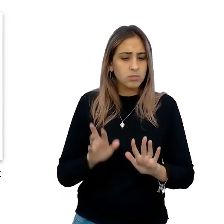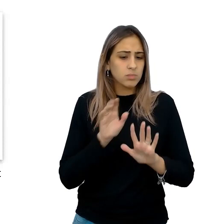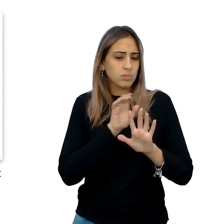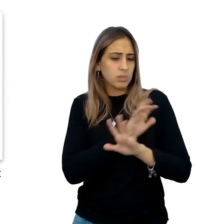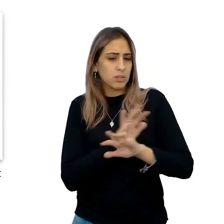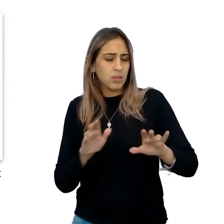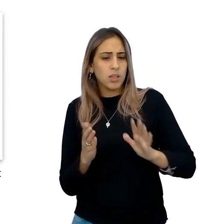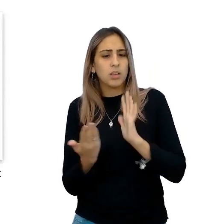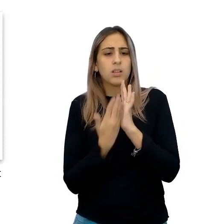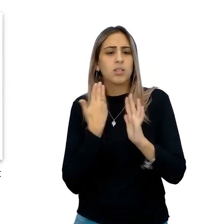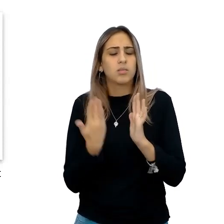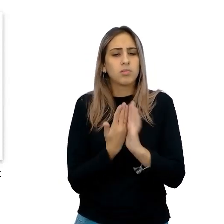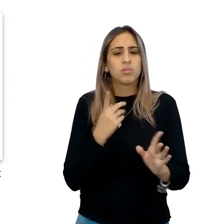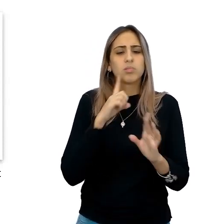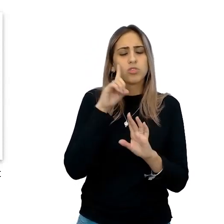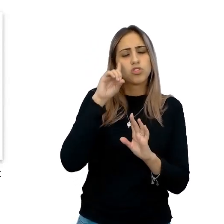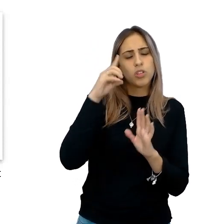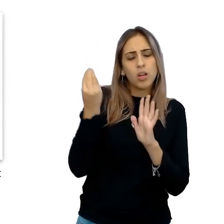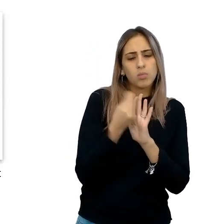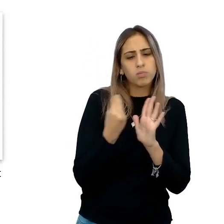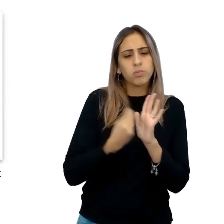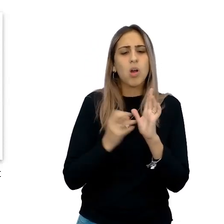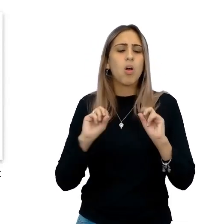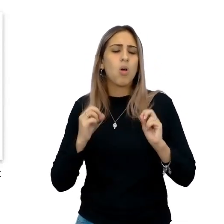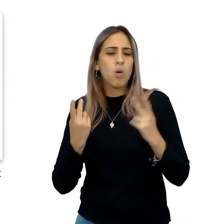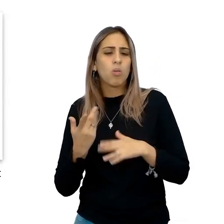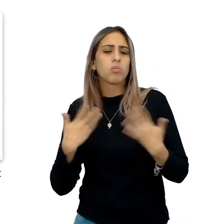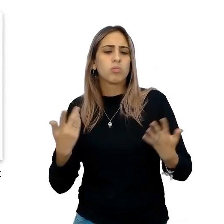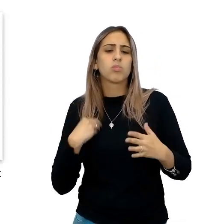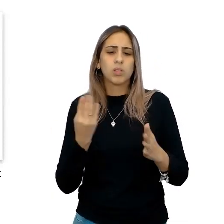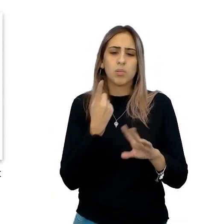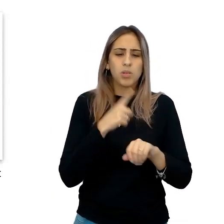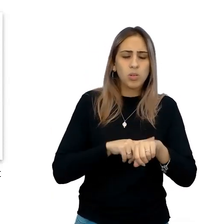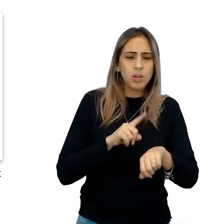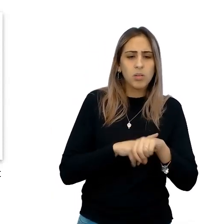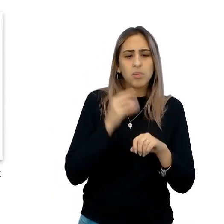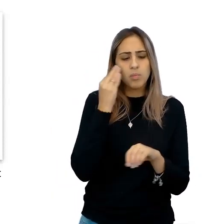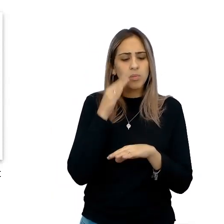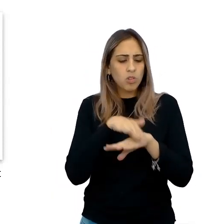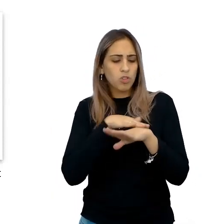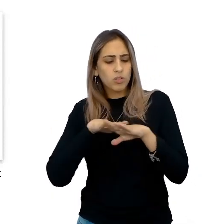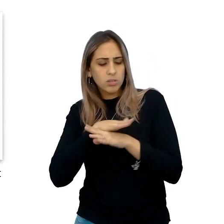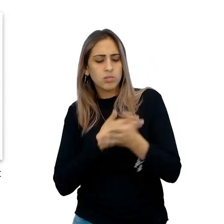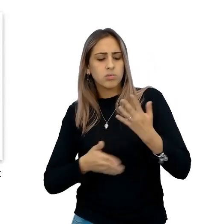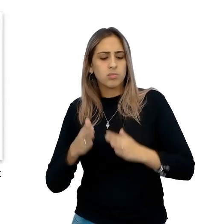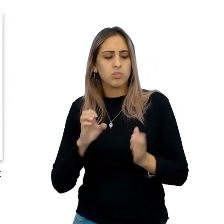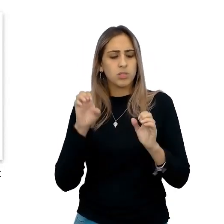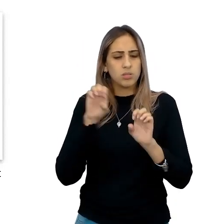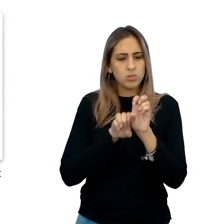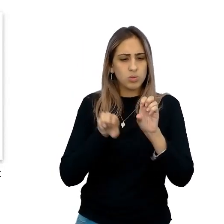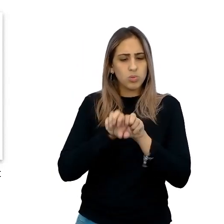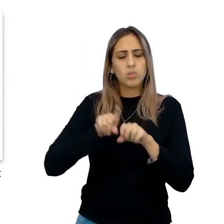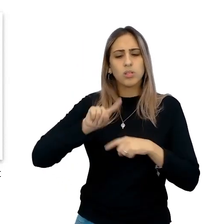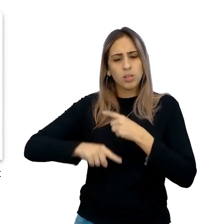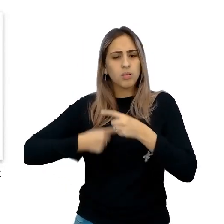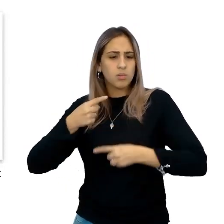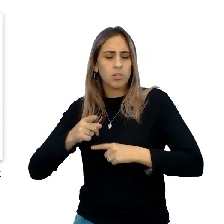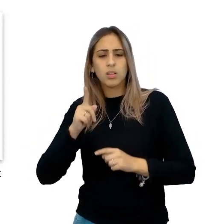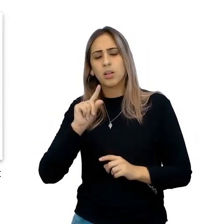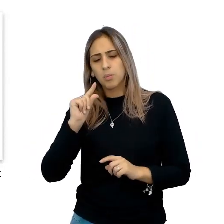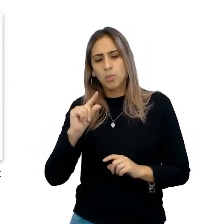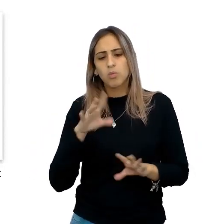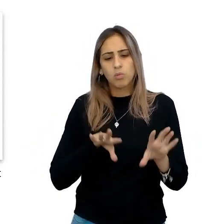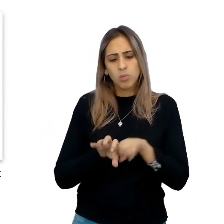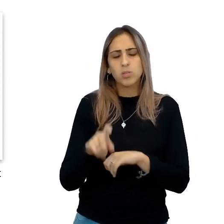num caderno, aqui no seu diário de bordo, ou então eu vou dar mais um tempinho, ainda vou conversar um pouquinho sobre a estrutura, e aí depois, daqui a pouquinho